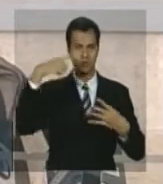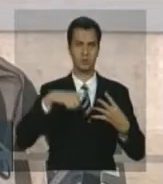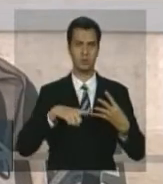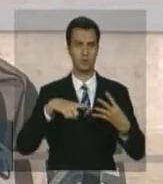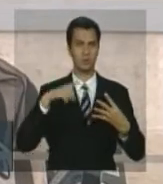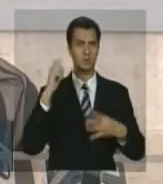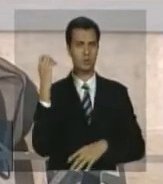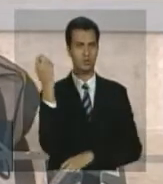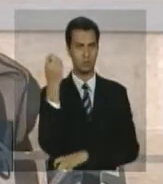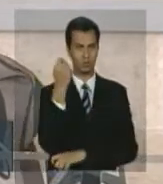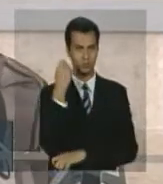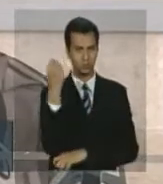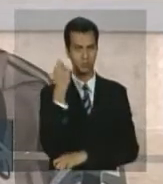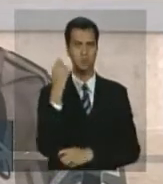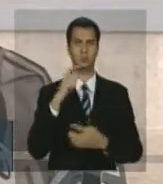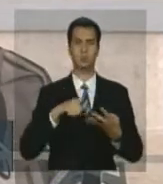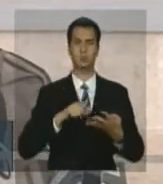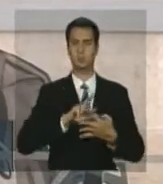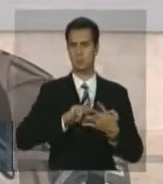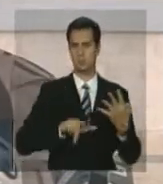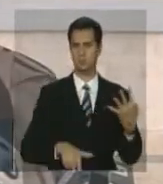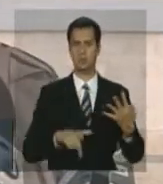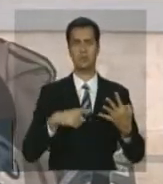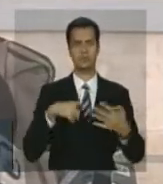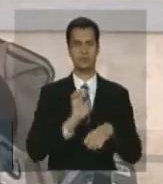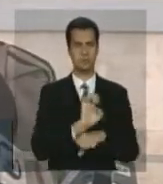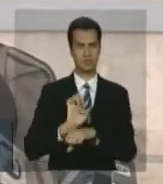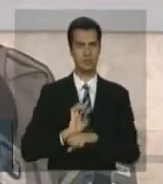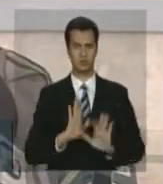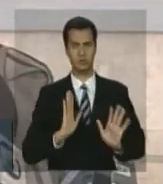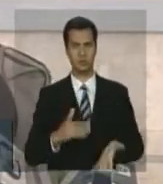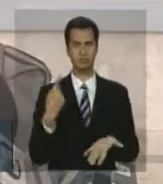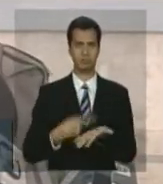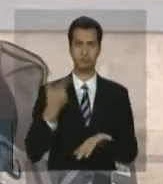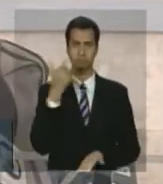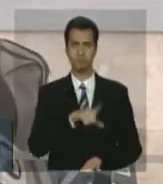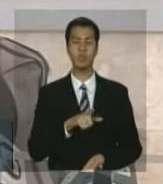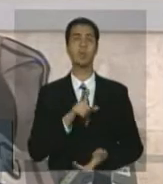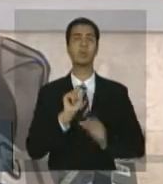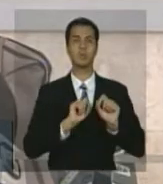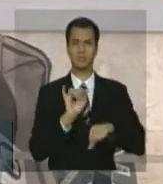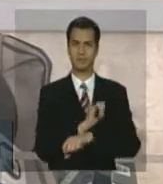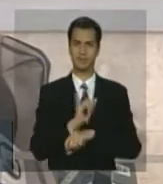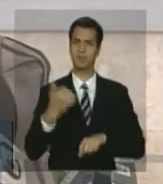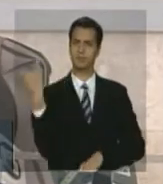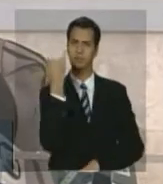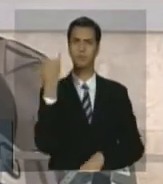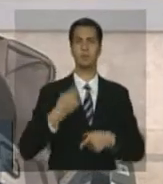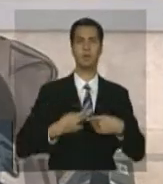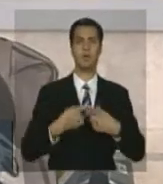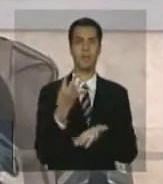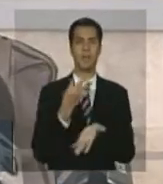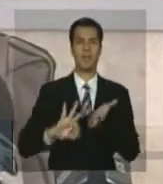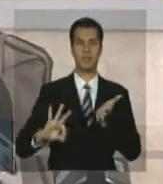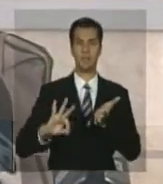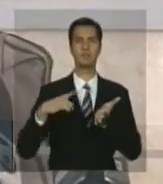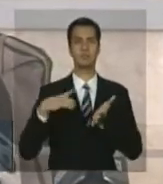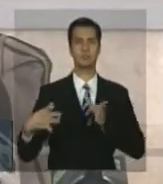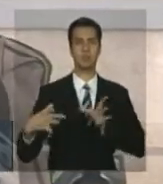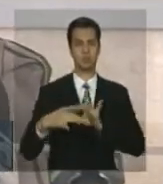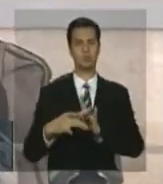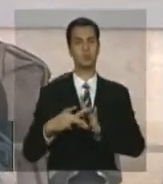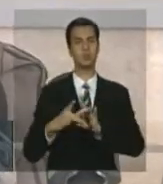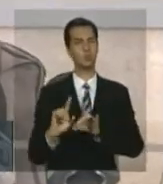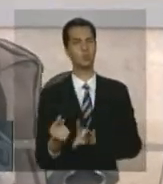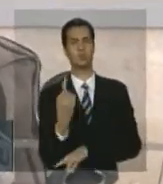Rio Grande do Sul. Essa estratégia, uma estratégia muito eficiente, não só porque unifica os cadastros, complementa a